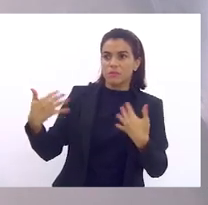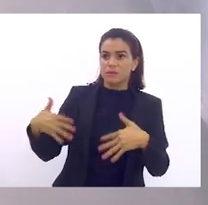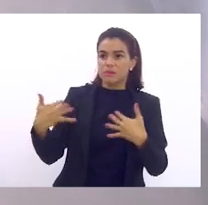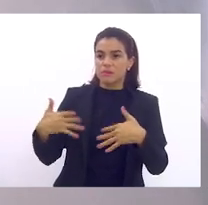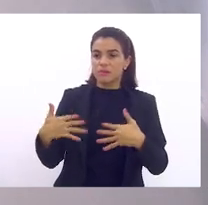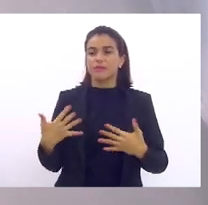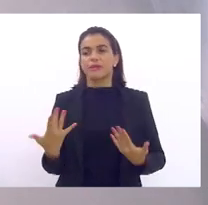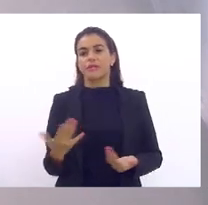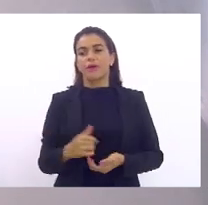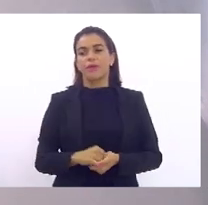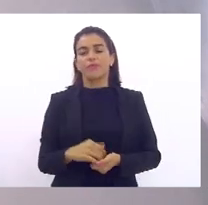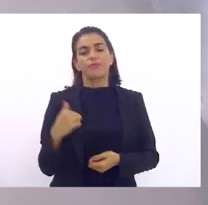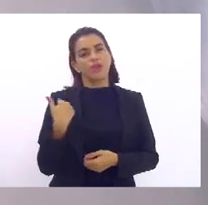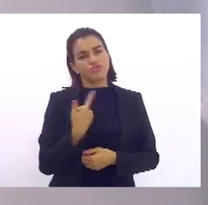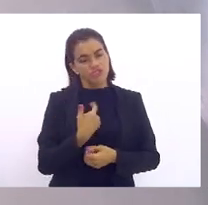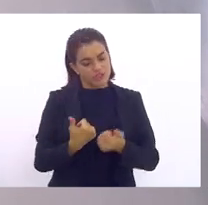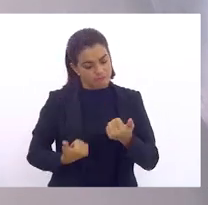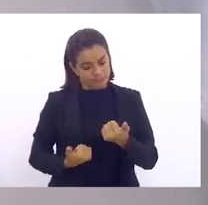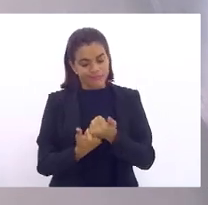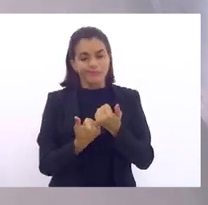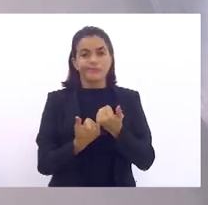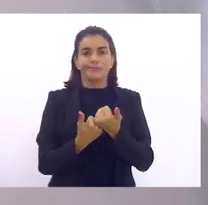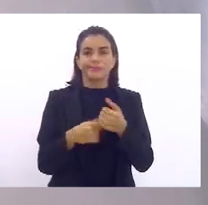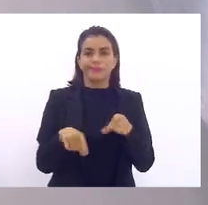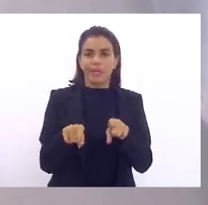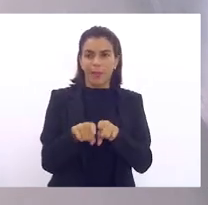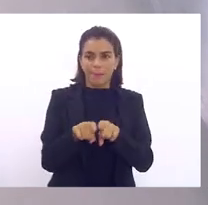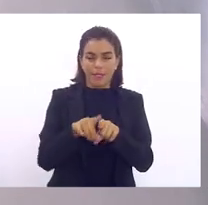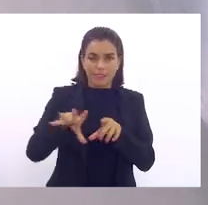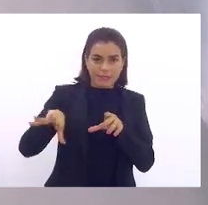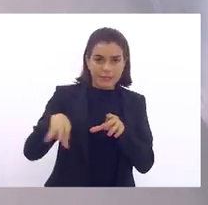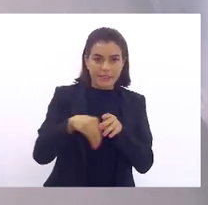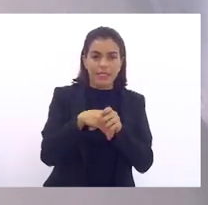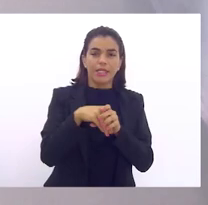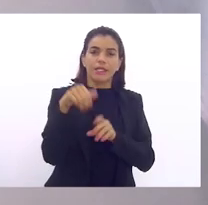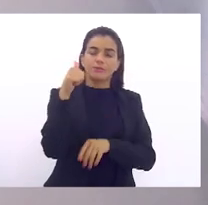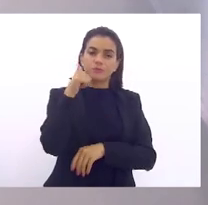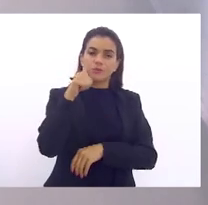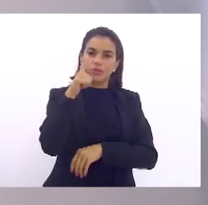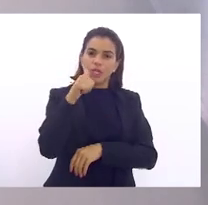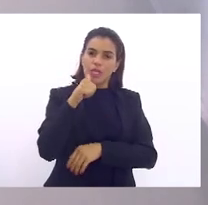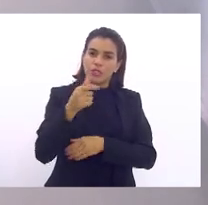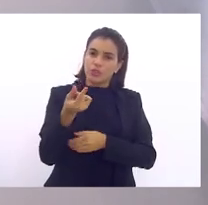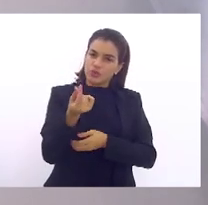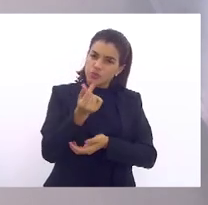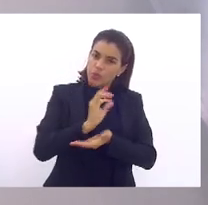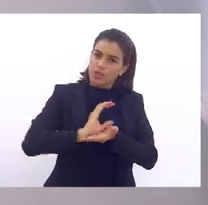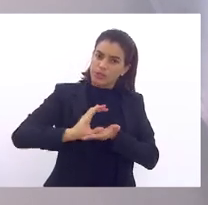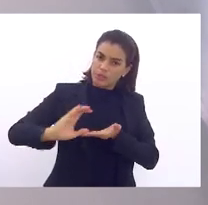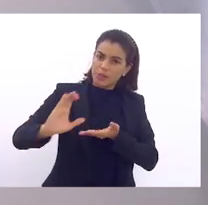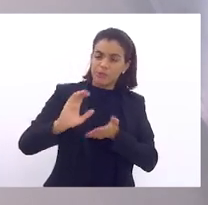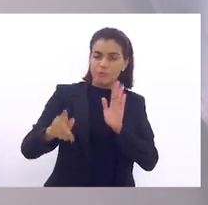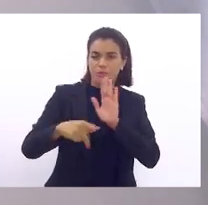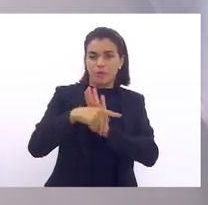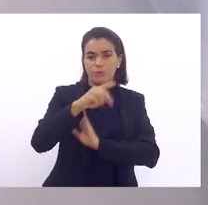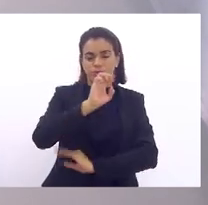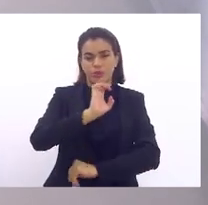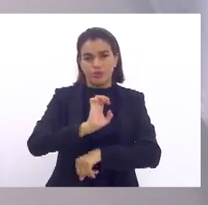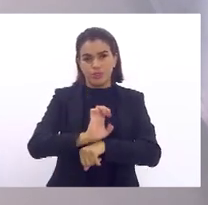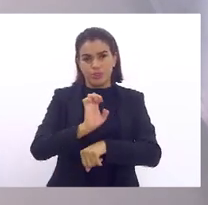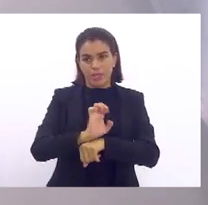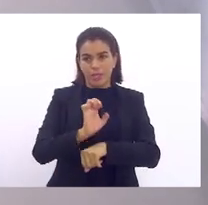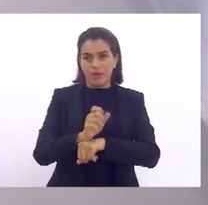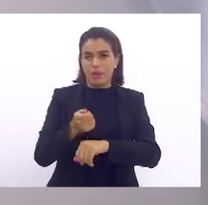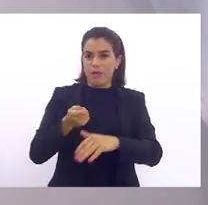que a gente possa também inserir as mulheres no orçamento do estado que é disso que se trata é produção de